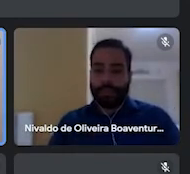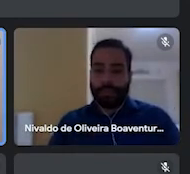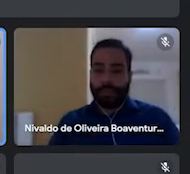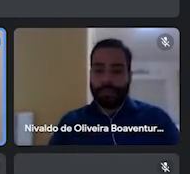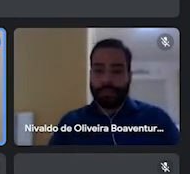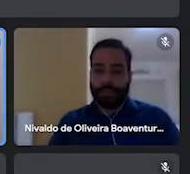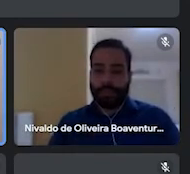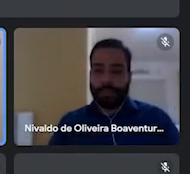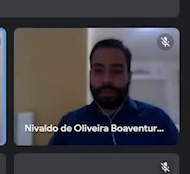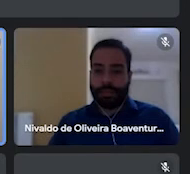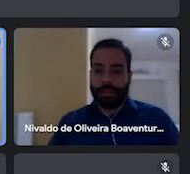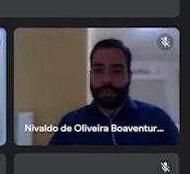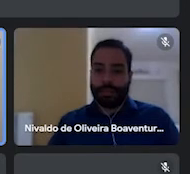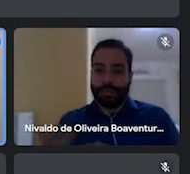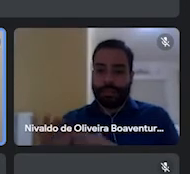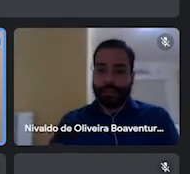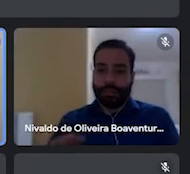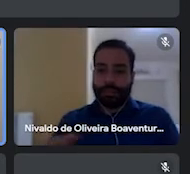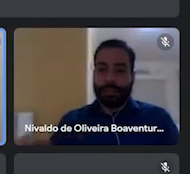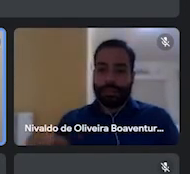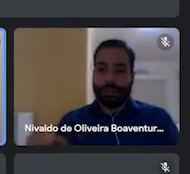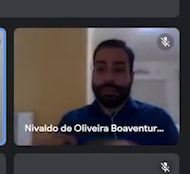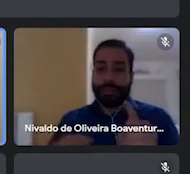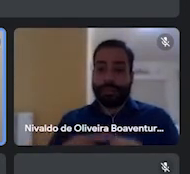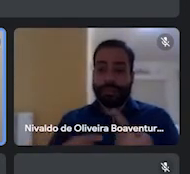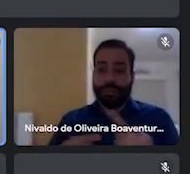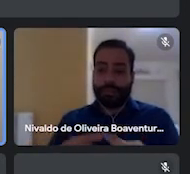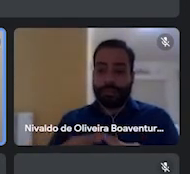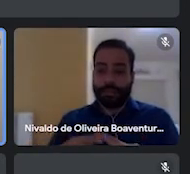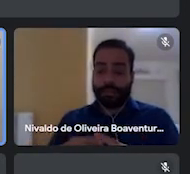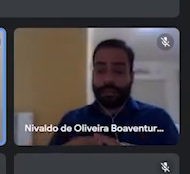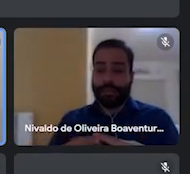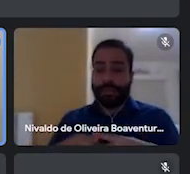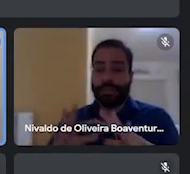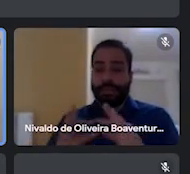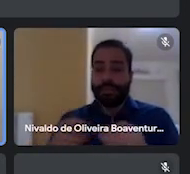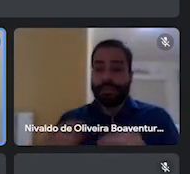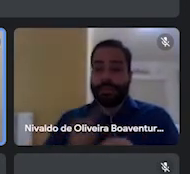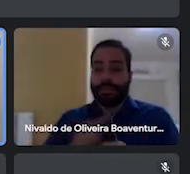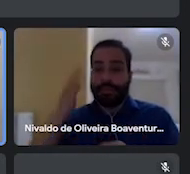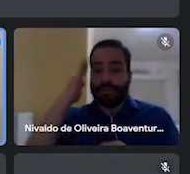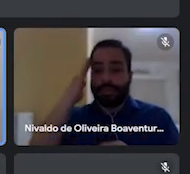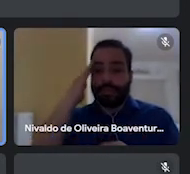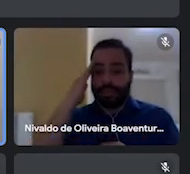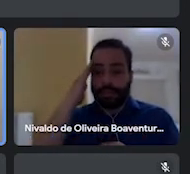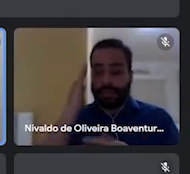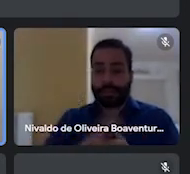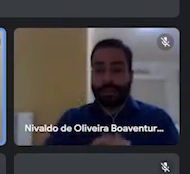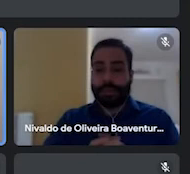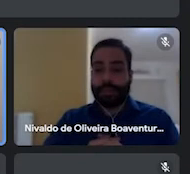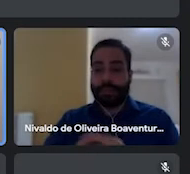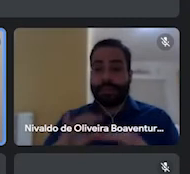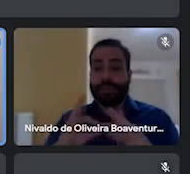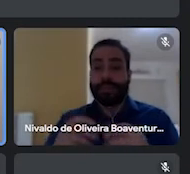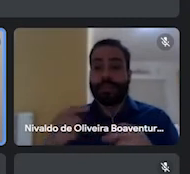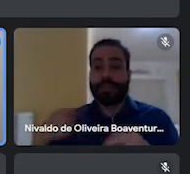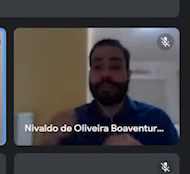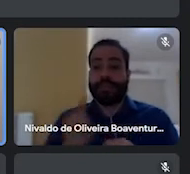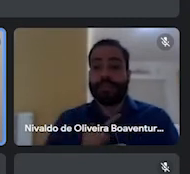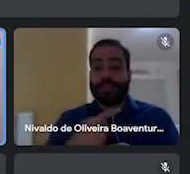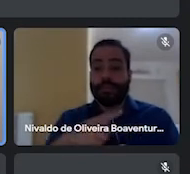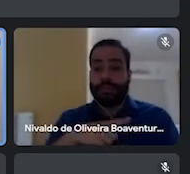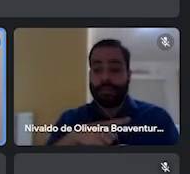chão. Por quê? Como todos nós sabemos, todos nós temos